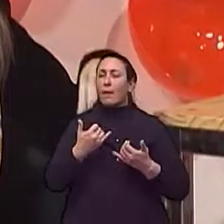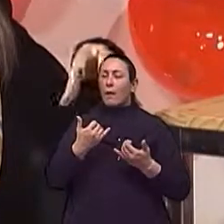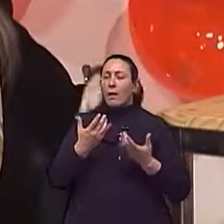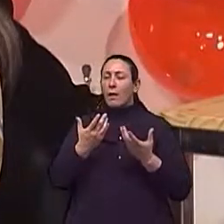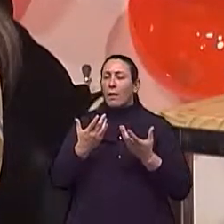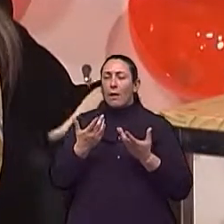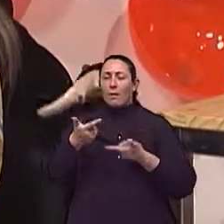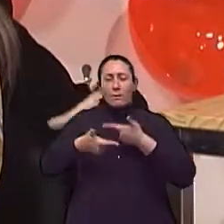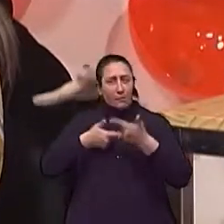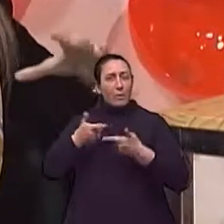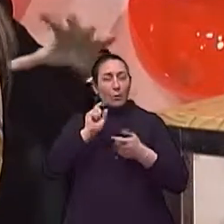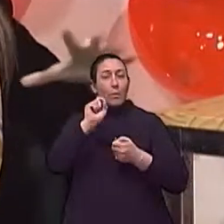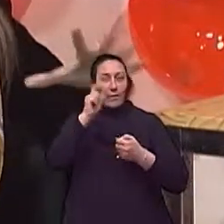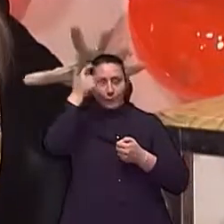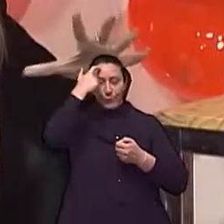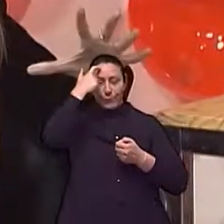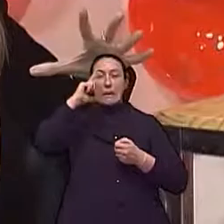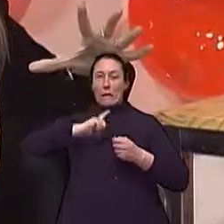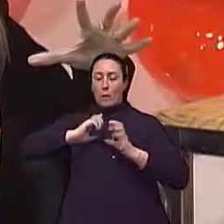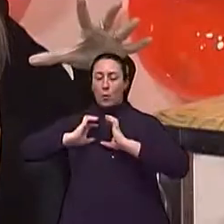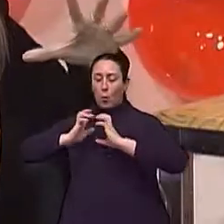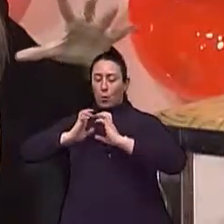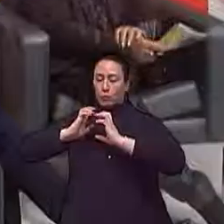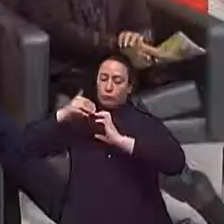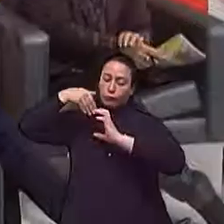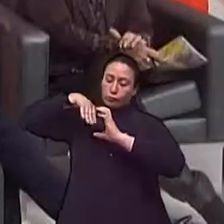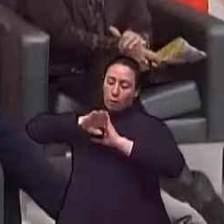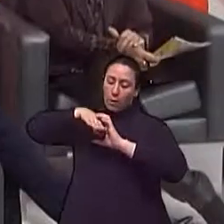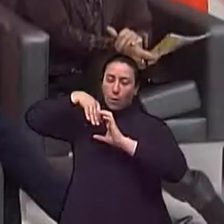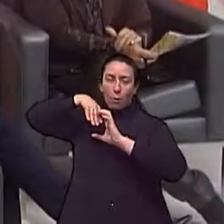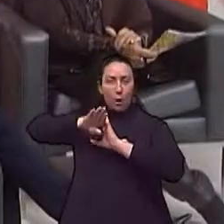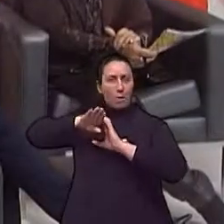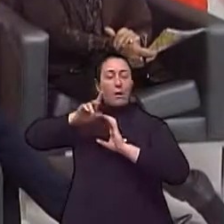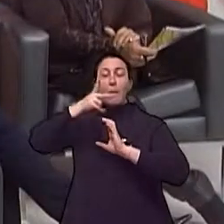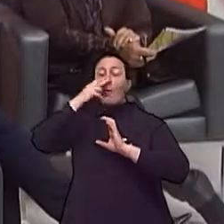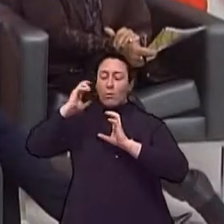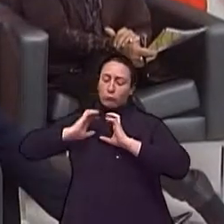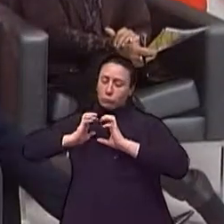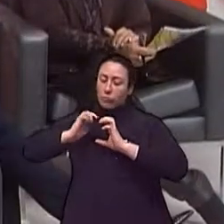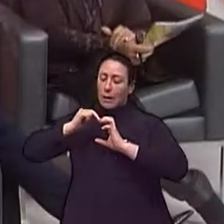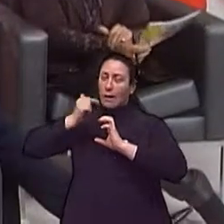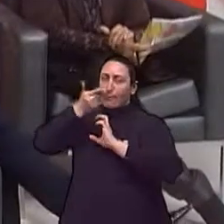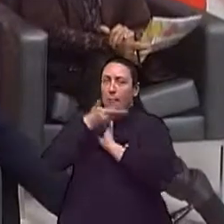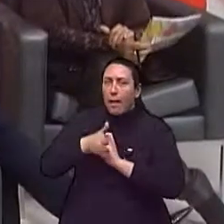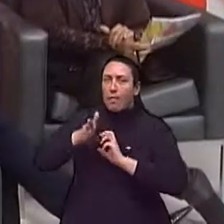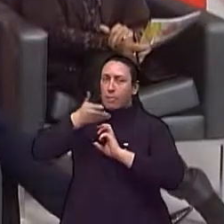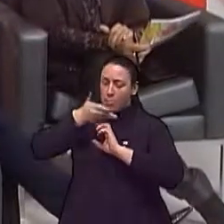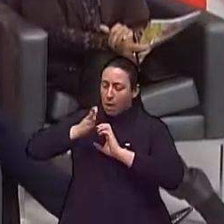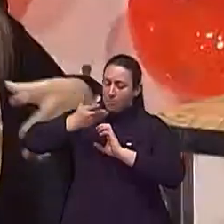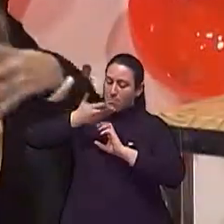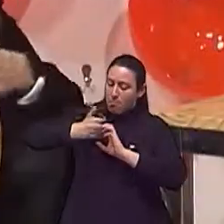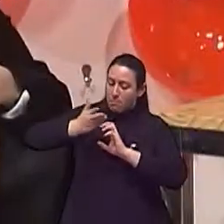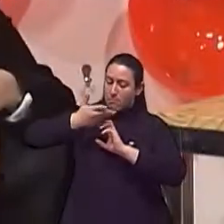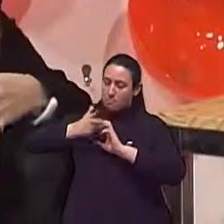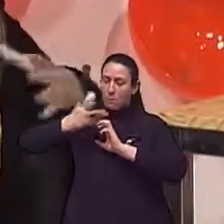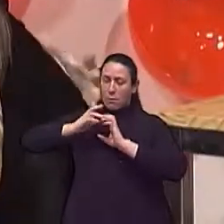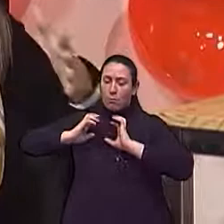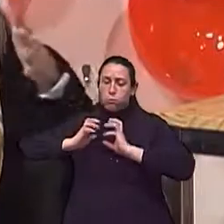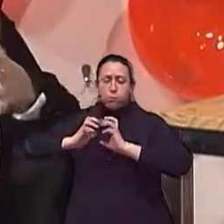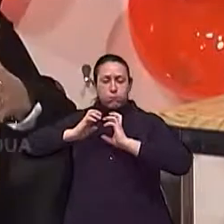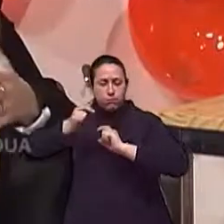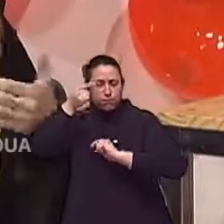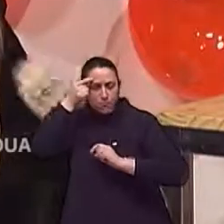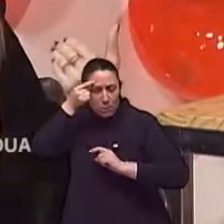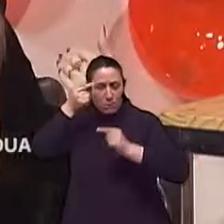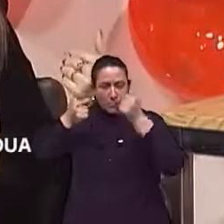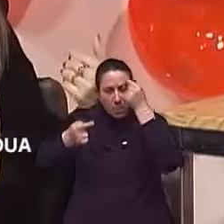que aumentam o que a gente chama de reserva cognitiva É como se eu treinasse o meu cérebro o músculo fica treinado quem treinou a vida inteira fez